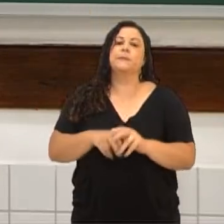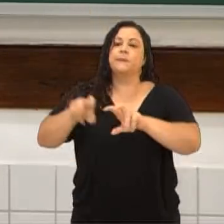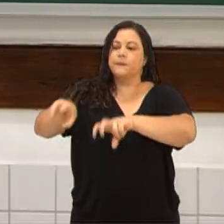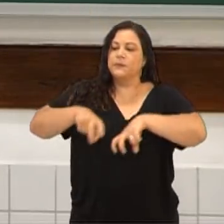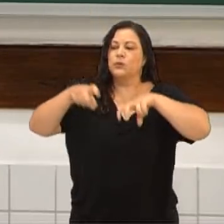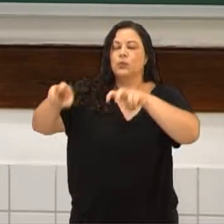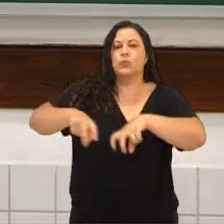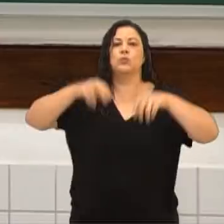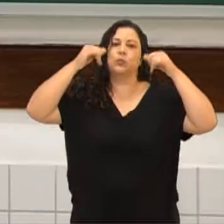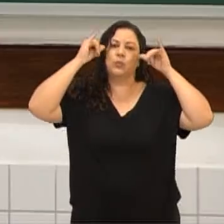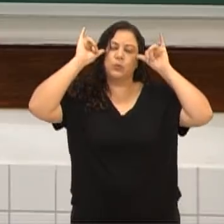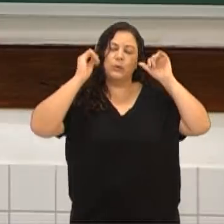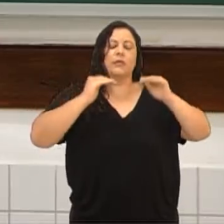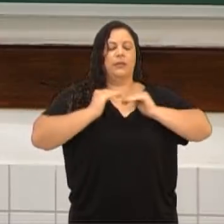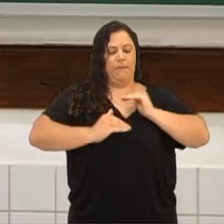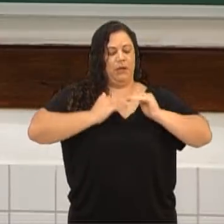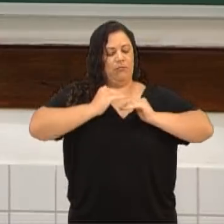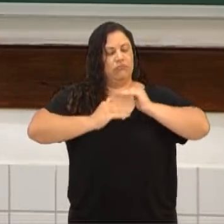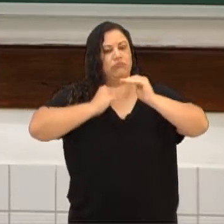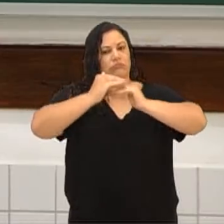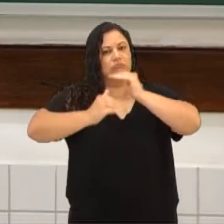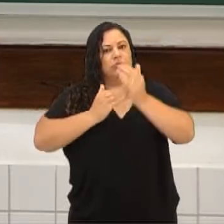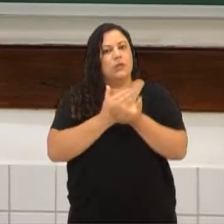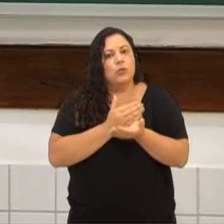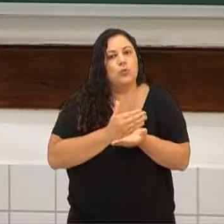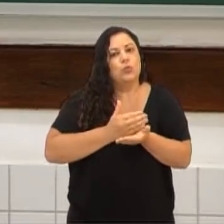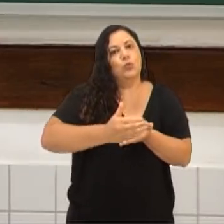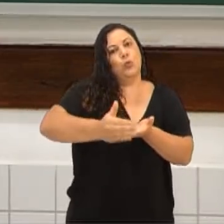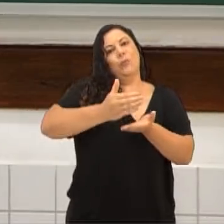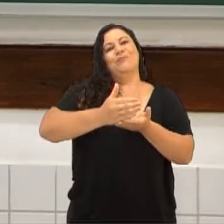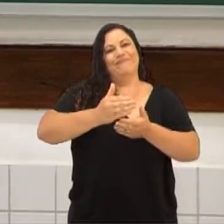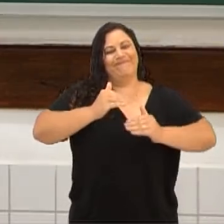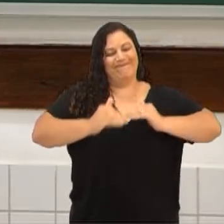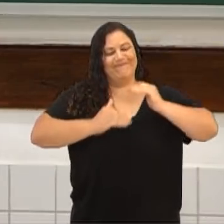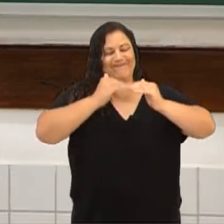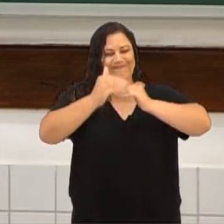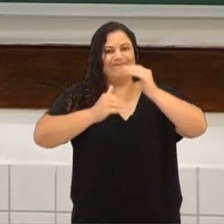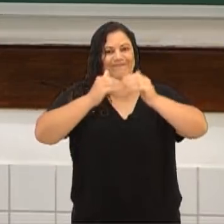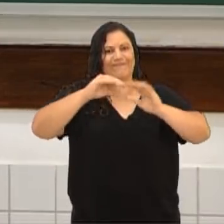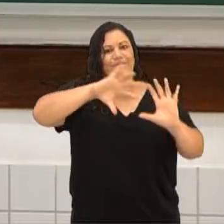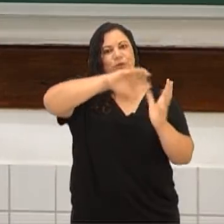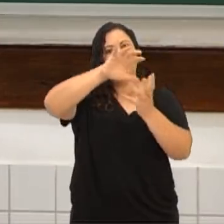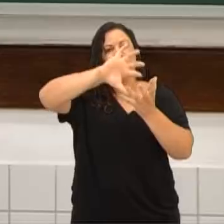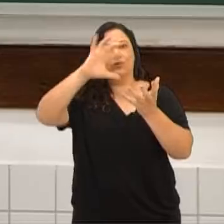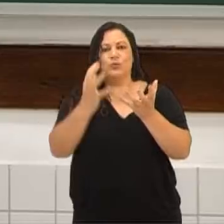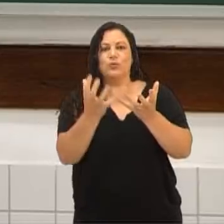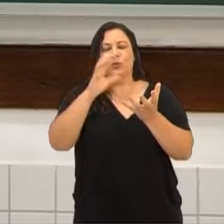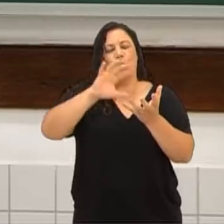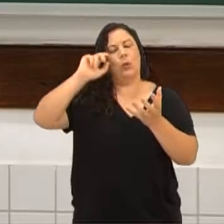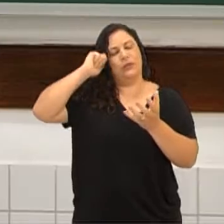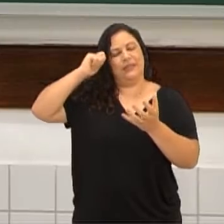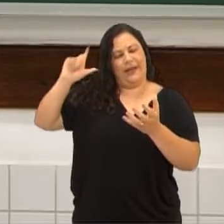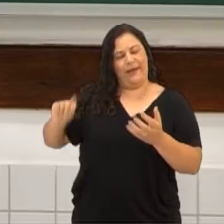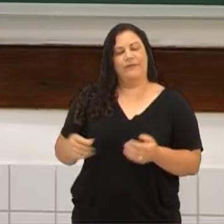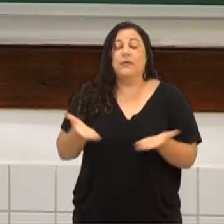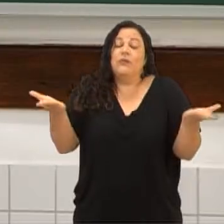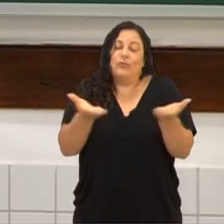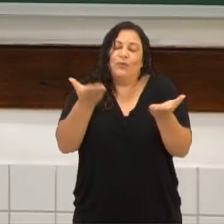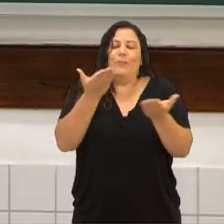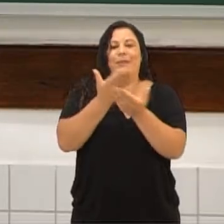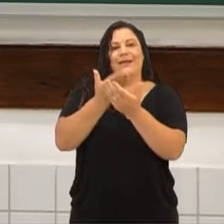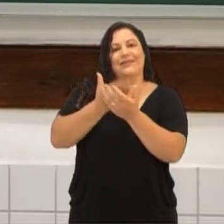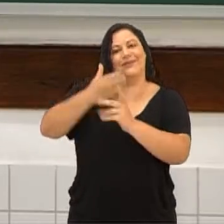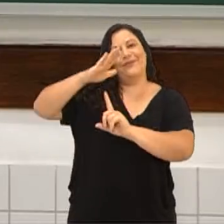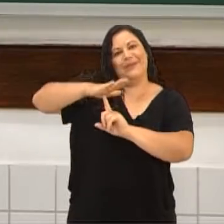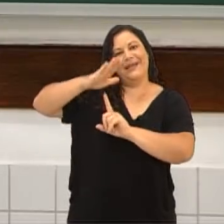pecuária ainda vem se desenvolvendo, é o início do desenvolvimento no continente. Beleza? Essa foi mais uma aula Paraná, até a próxima.